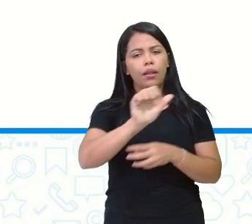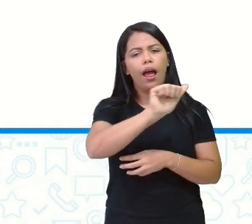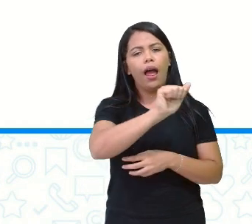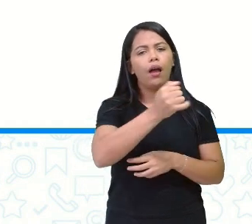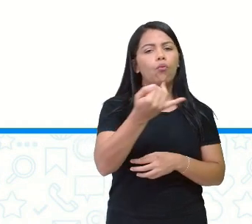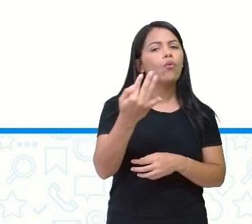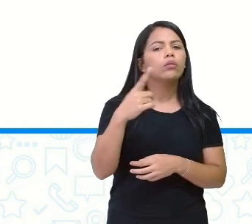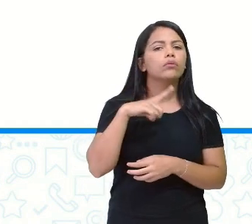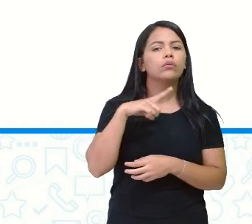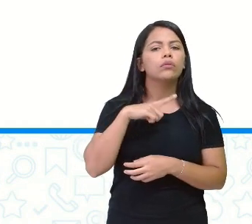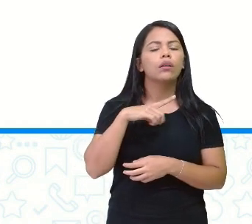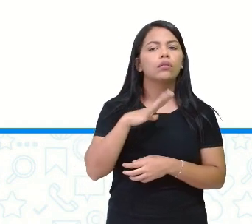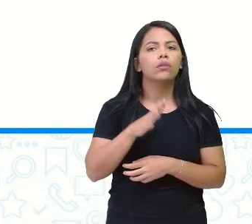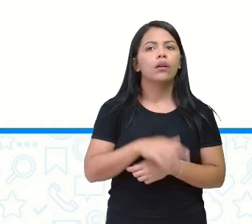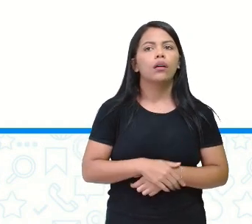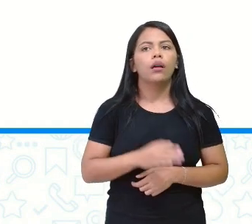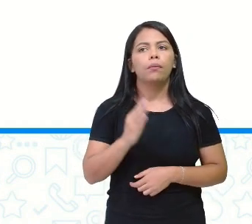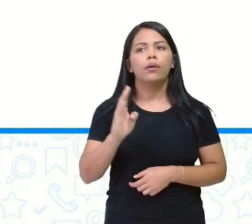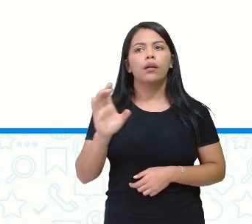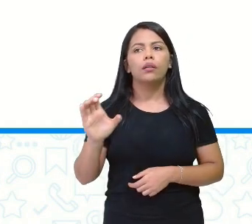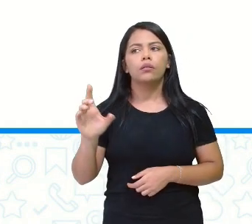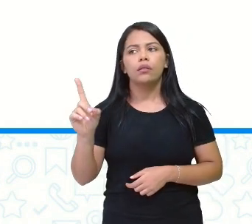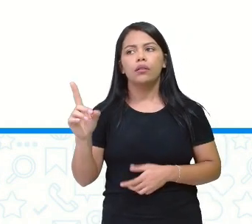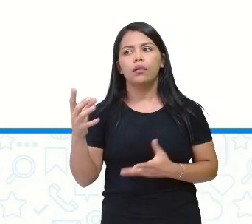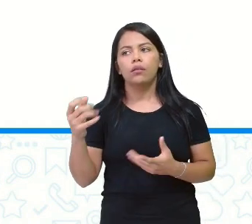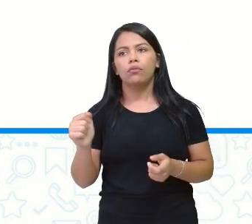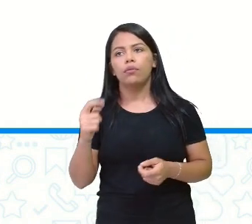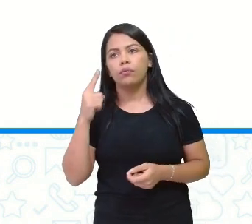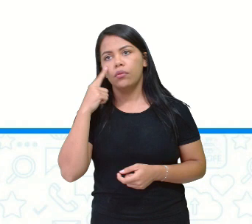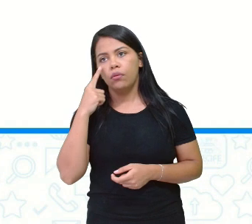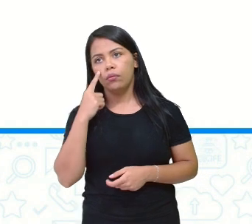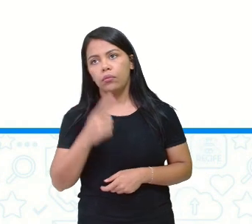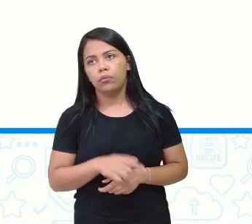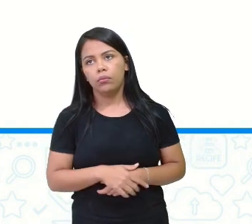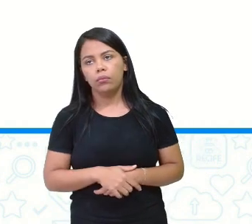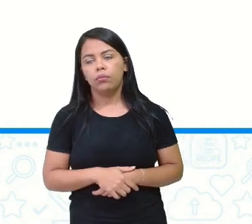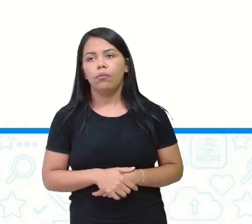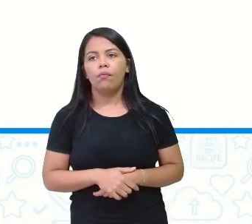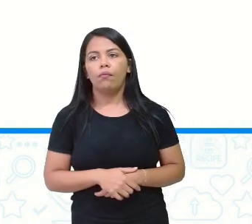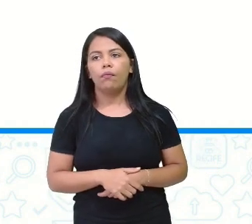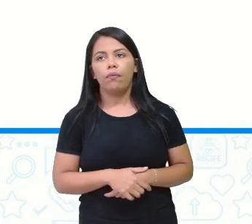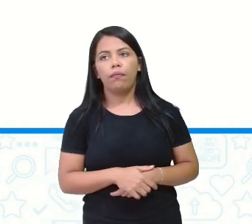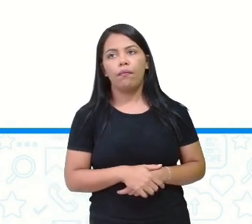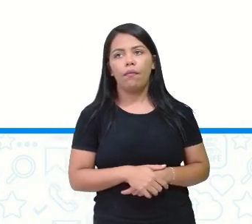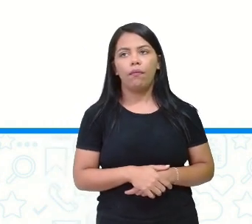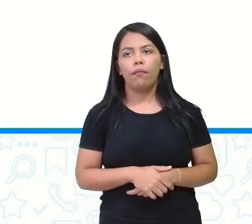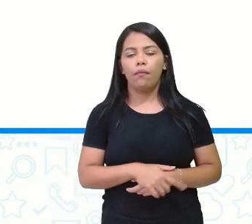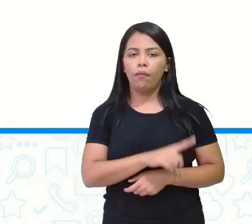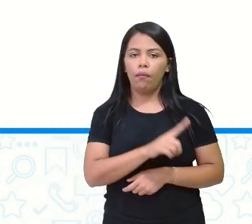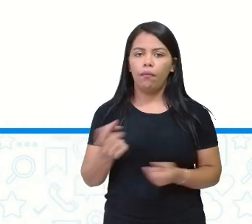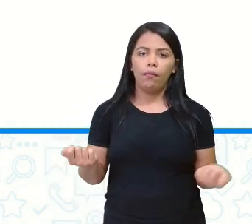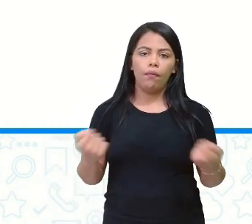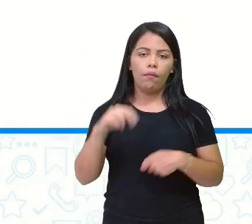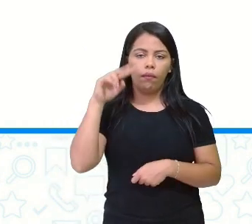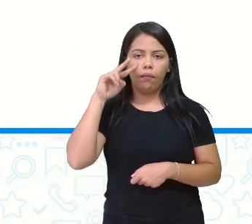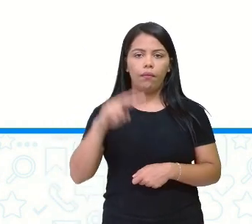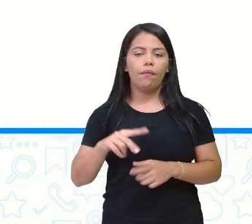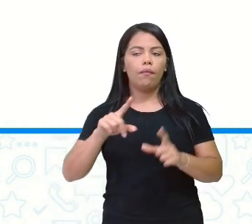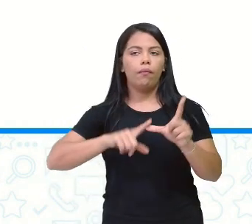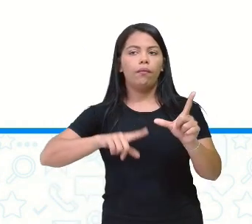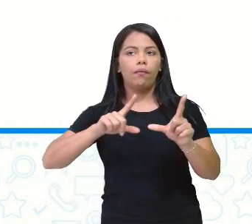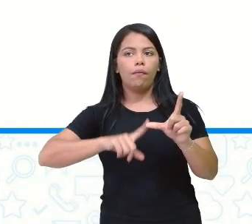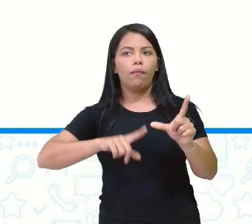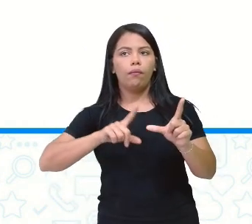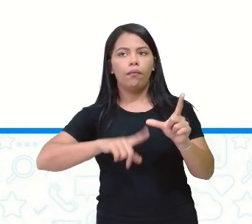tem? A B, a C e a D? Vamos conferir? Então, como vocês podem ver, nós temos a